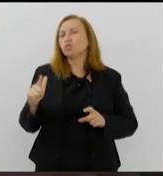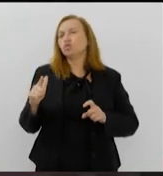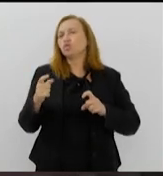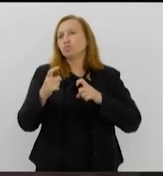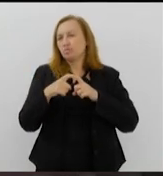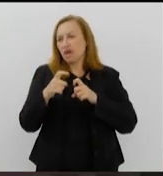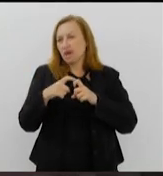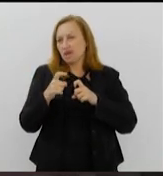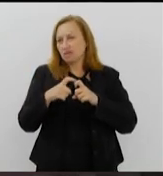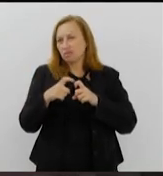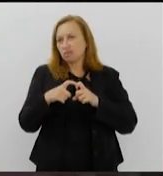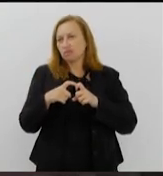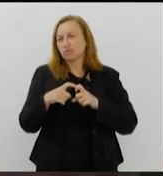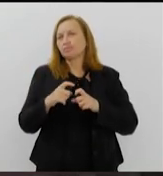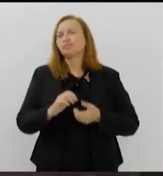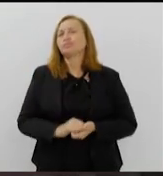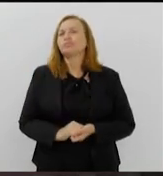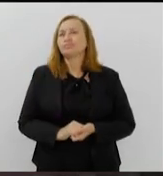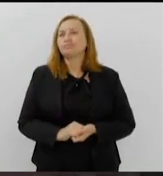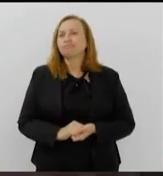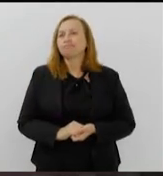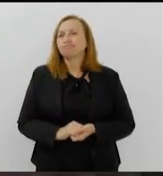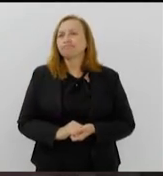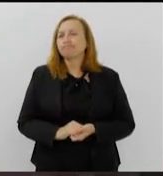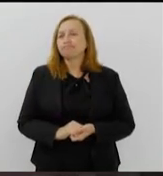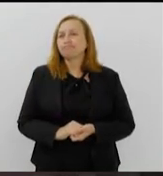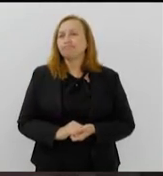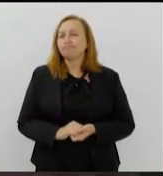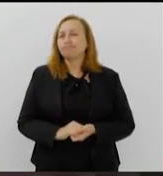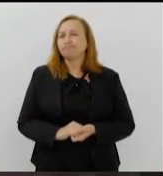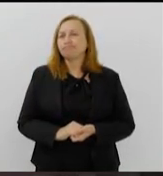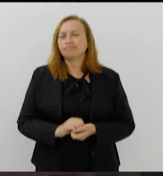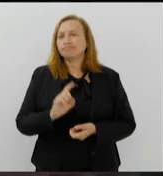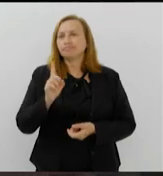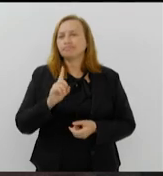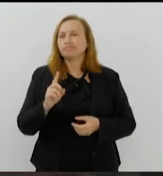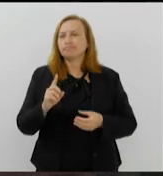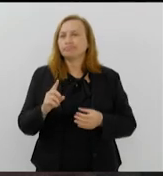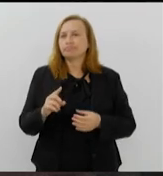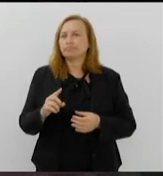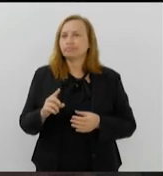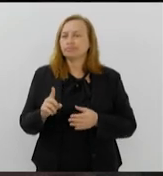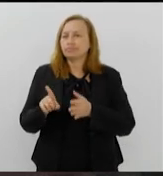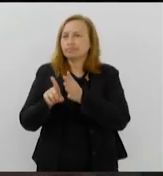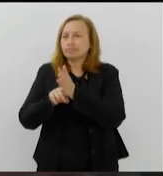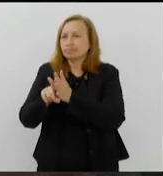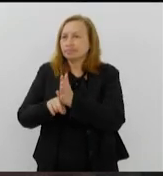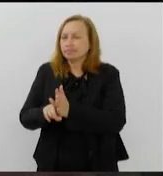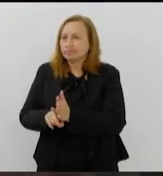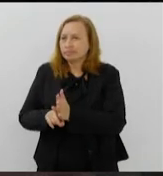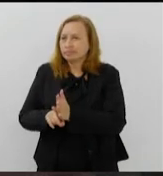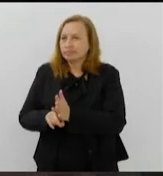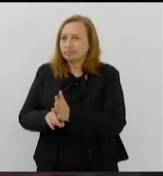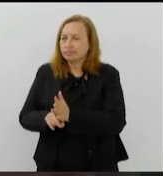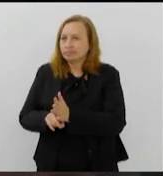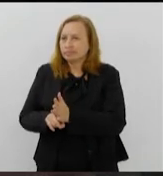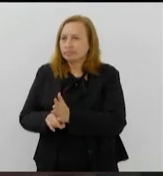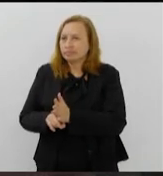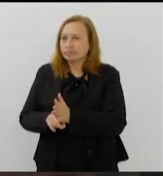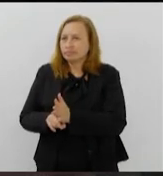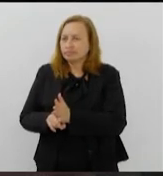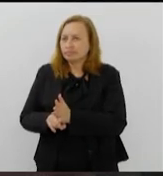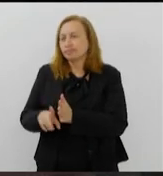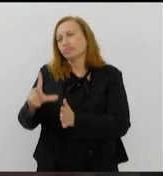procedimentos de alta complexidade, que não eram feitos no município, que poderiam ser feitos em outros